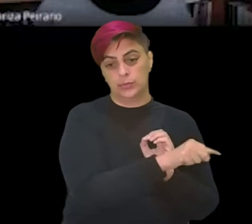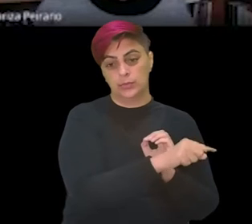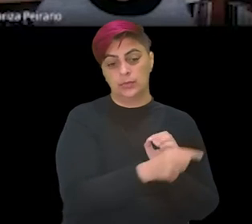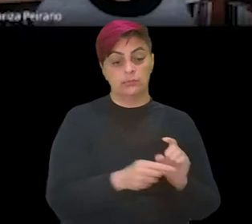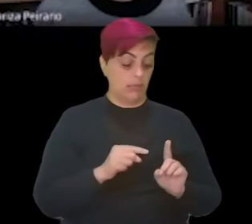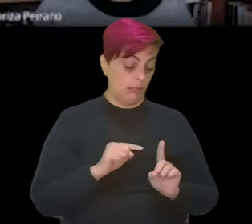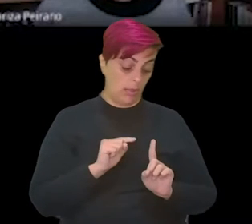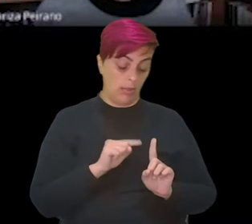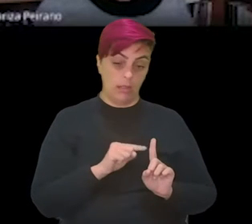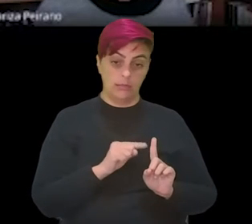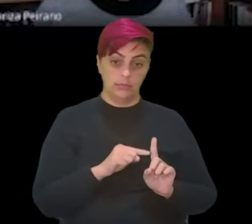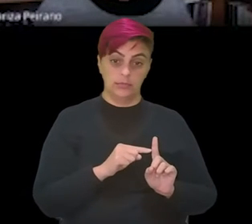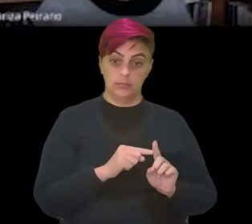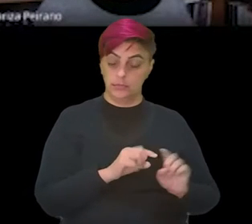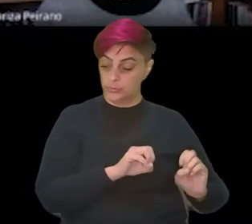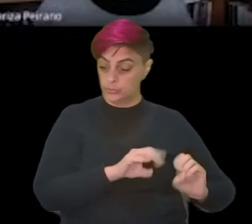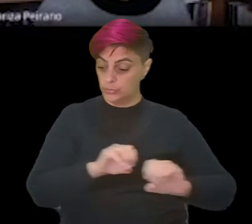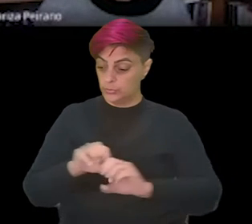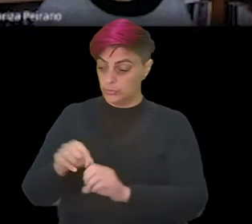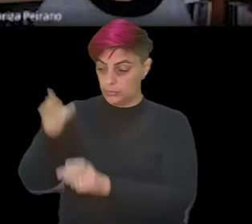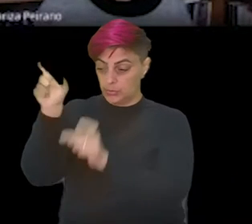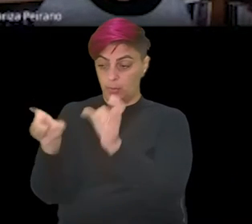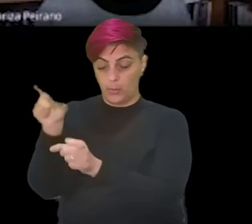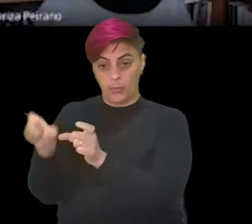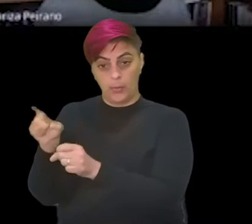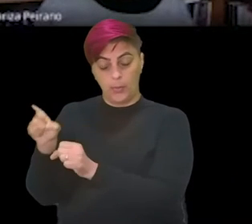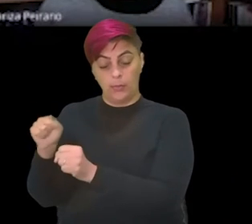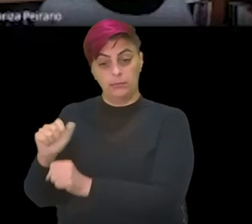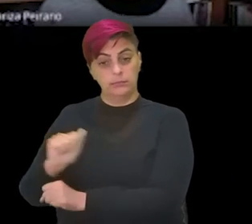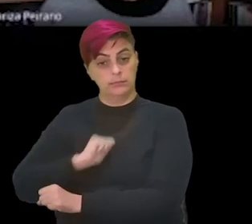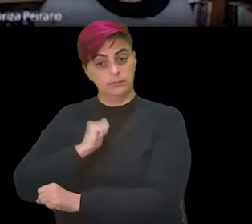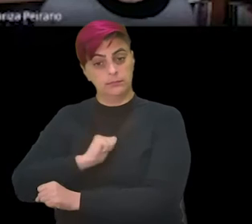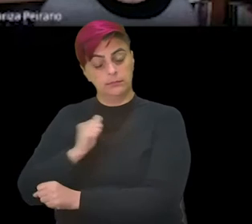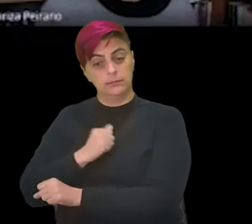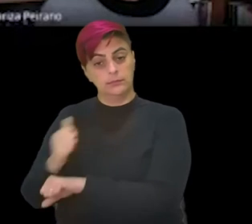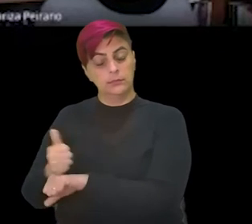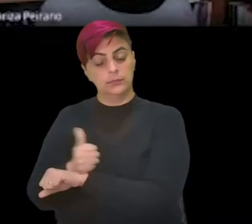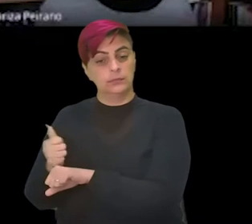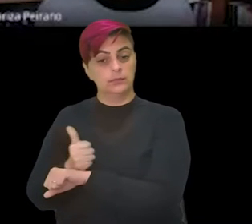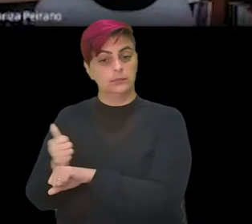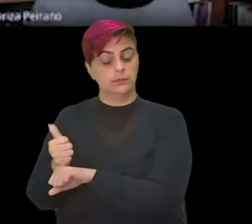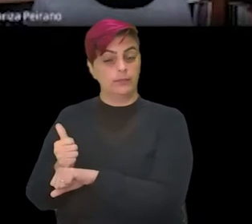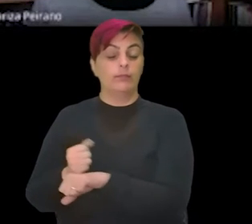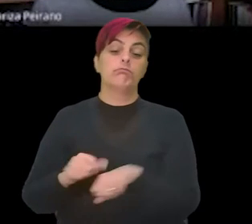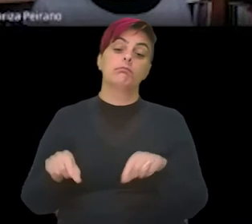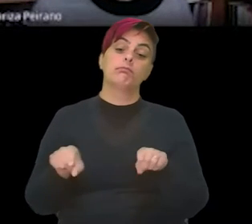que Malinowski deixou para os futuros antropólogos. E